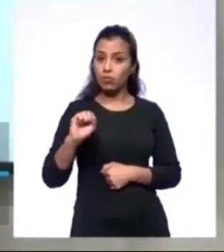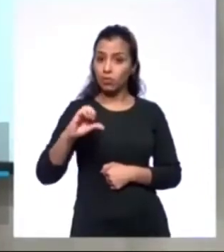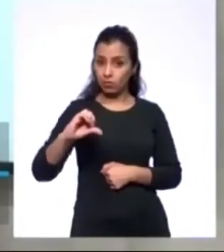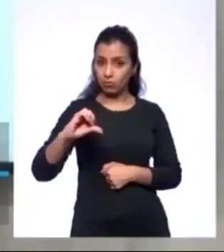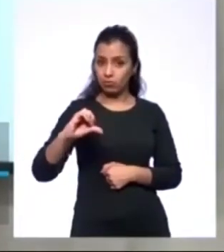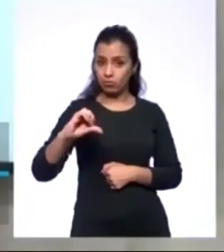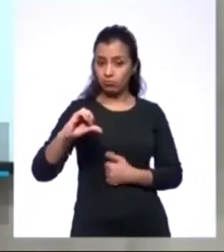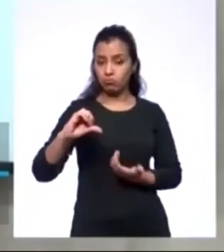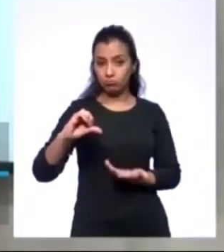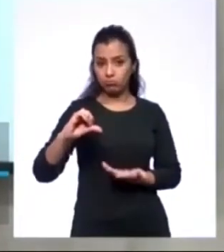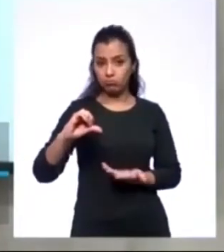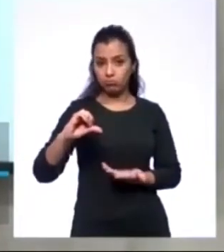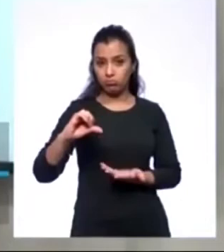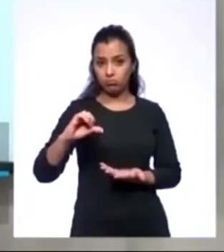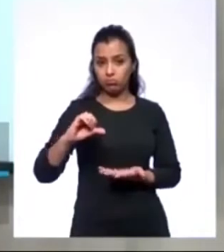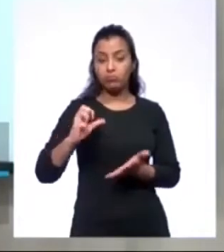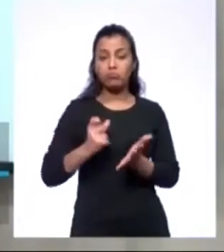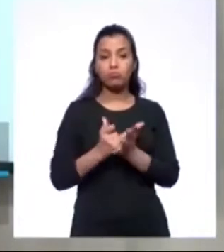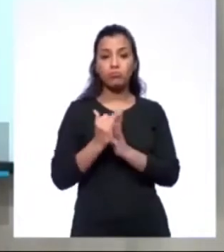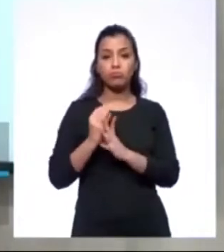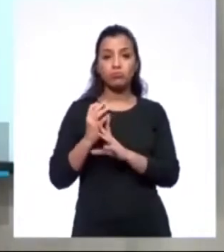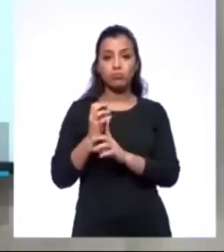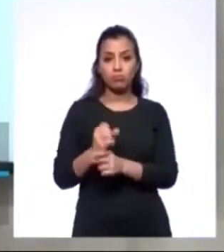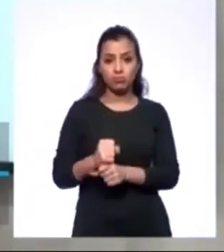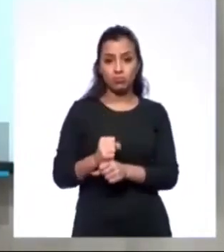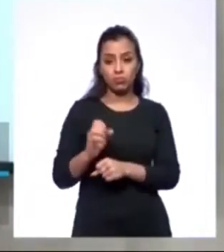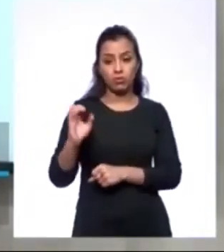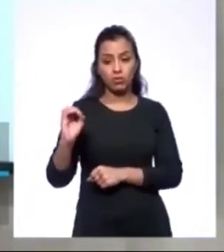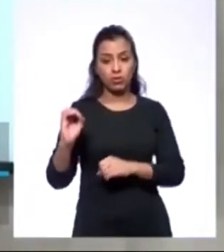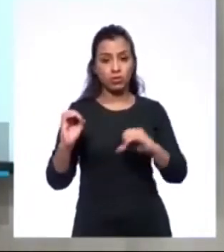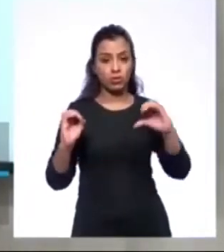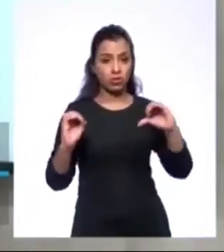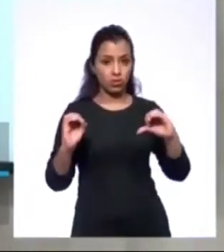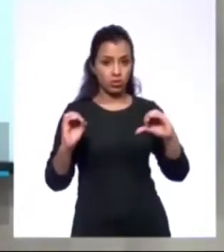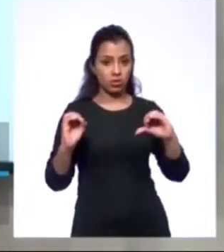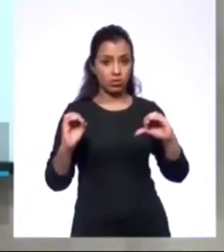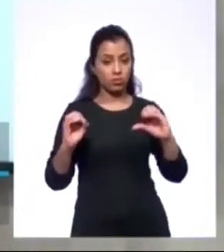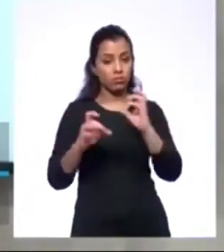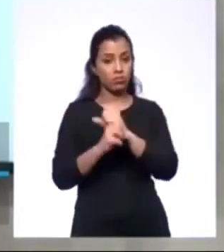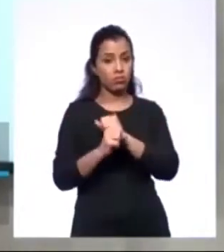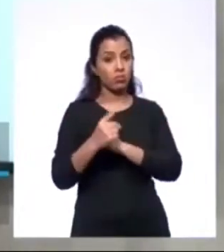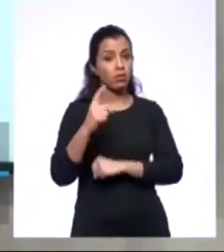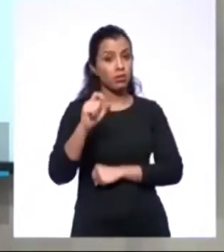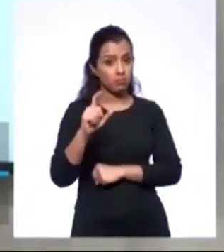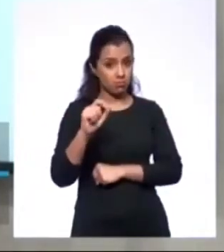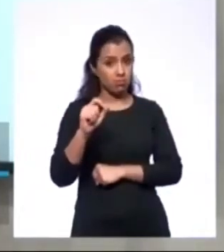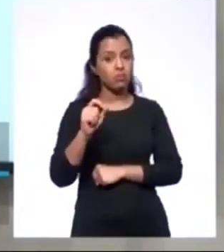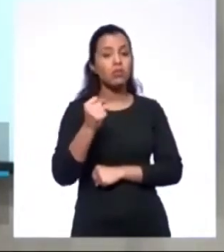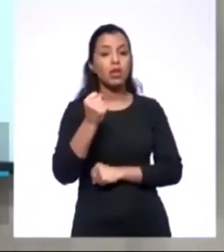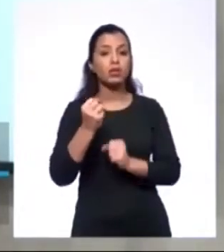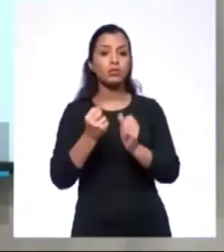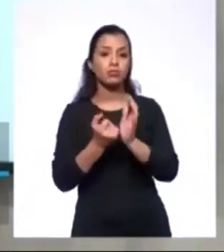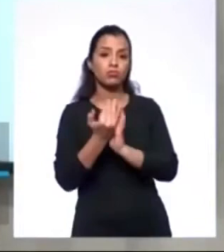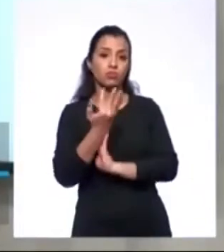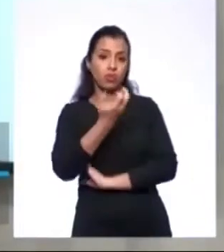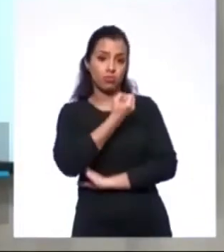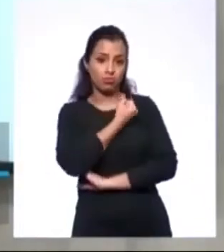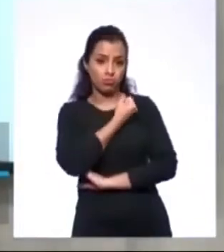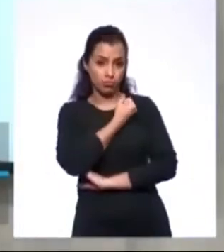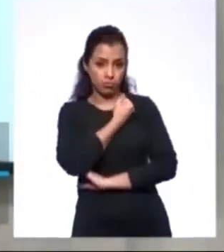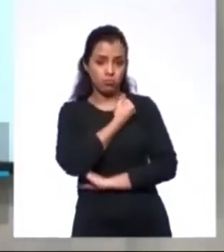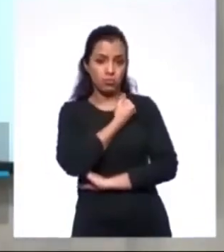há 8 9 10 ou 9 eu tenho 10 algarismos disponíveis